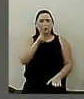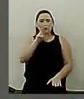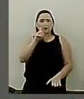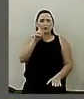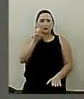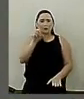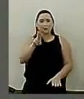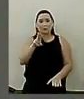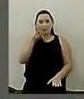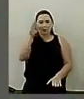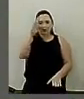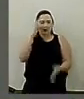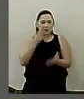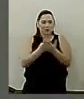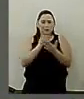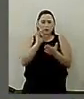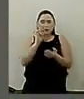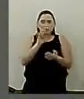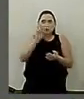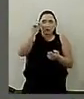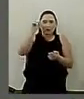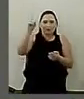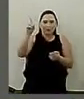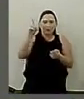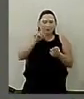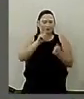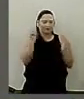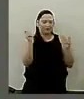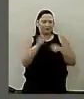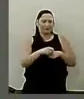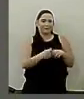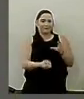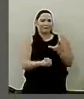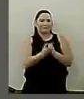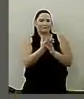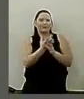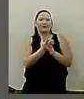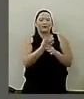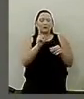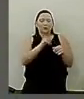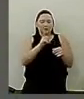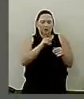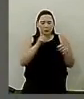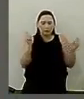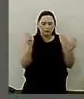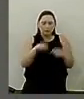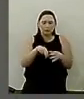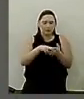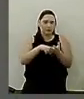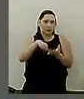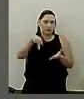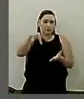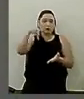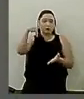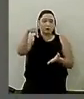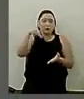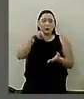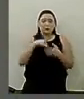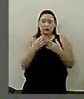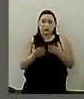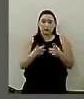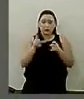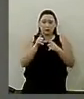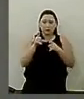acreditava que só Deus era capaz de ressuscitar mortos. Então, quando Lucas mostra e narra e